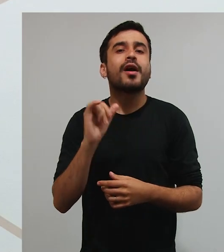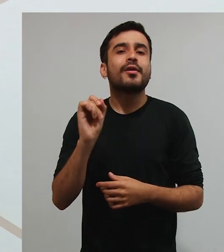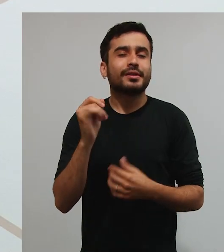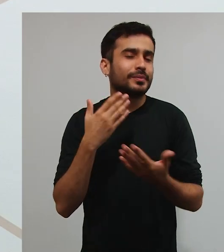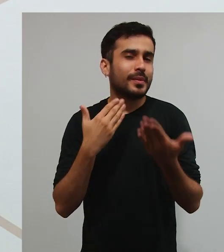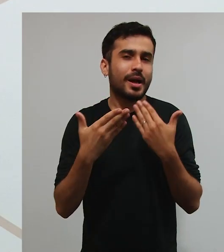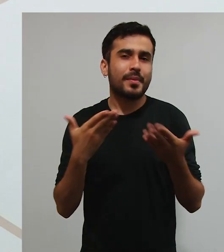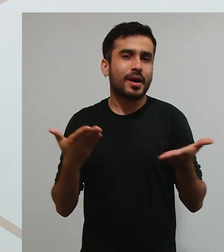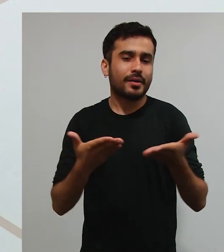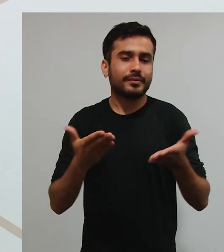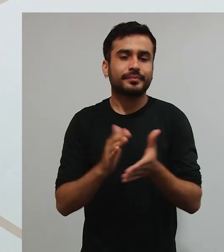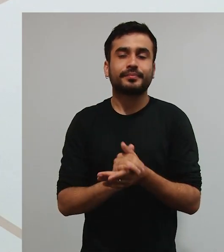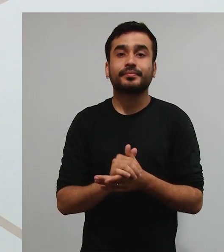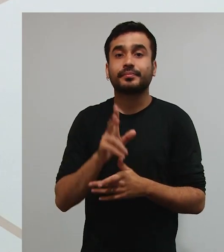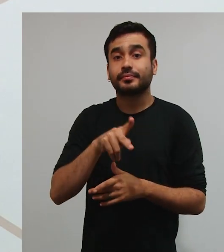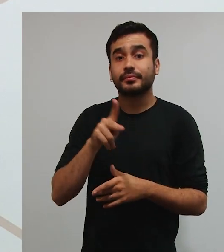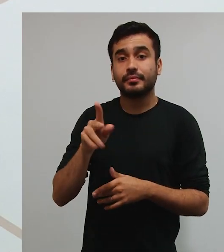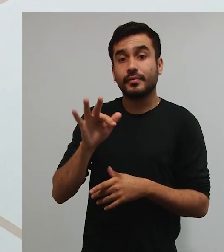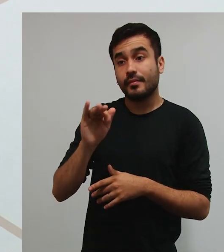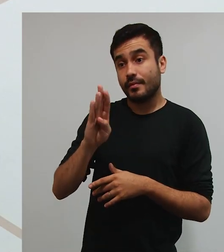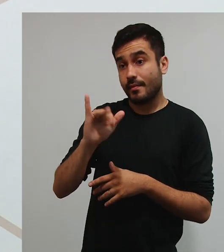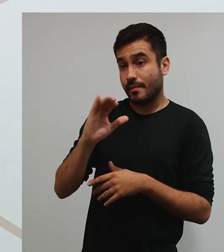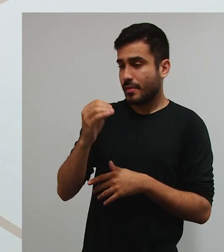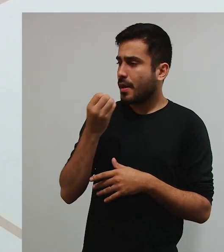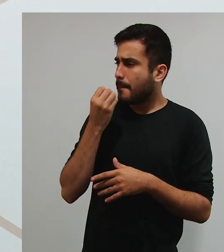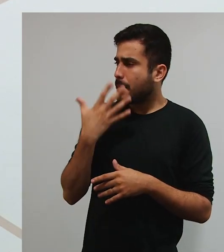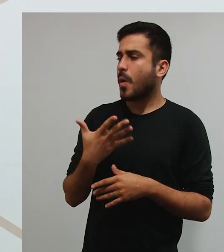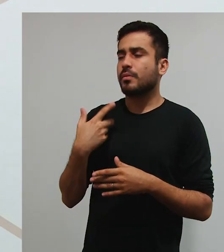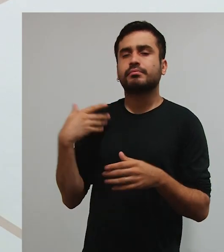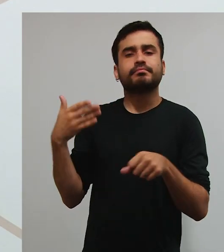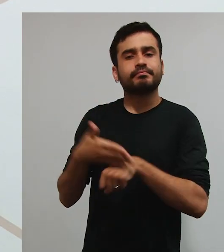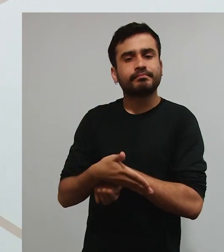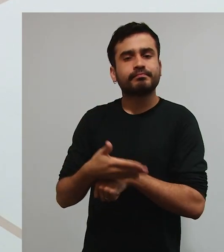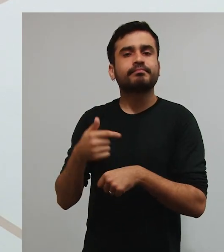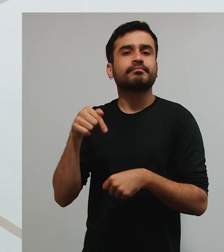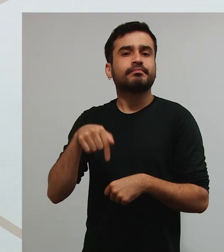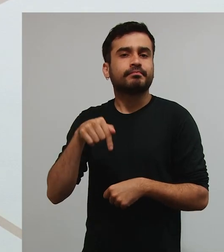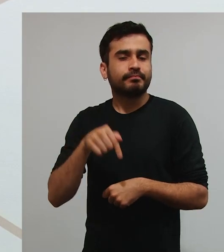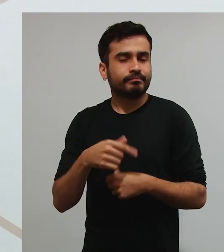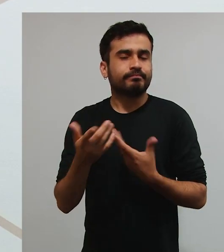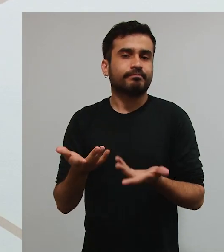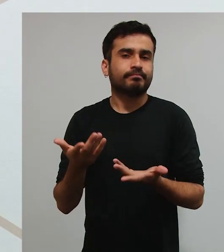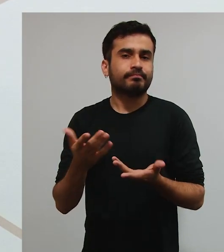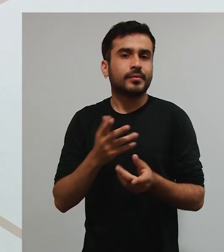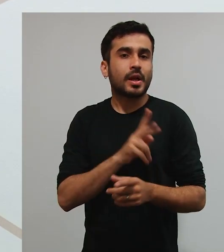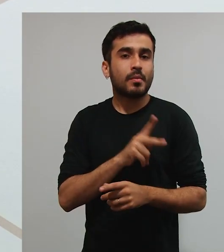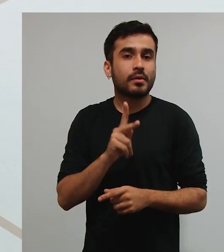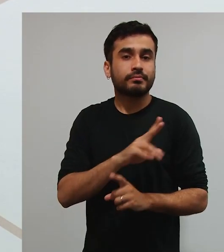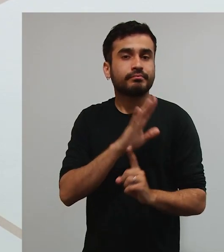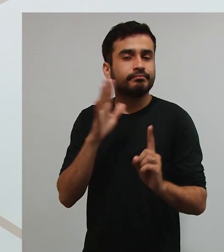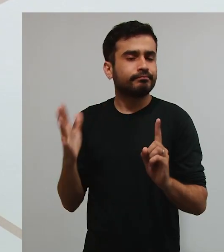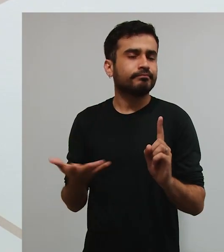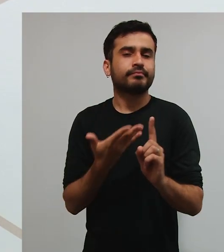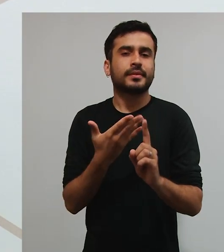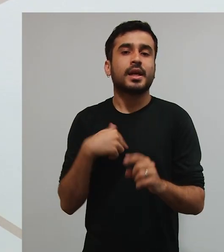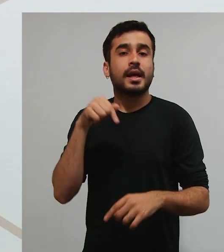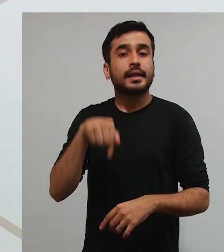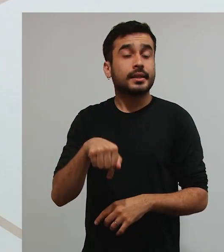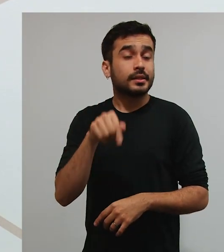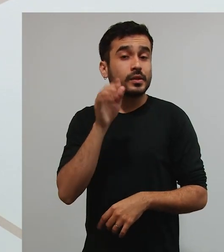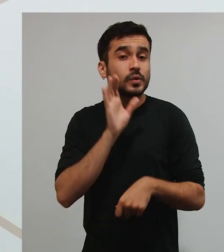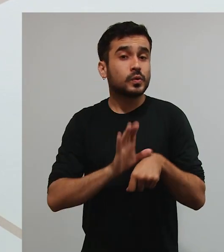trabalhos, e a gente vai conversar com essa pessoa. Professor Fábio, é uma honra receber você nessa série de